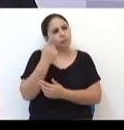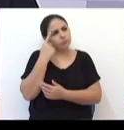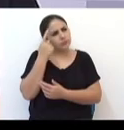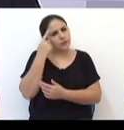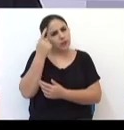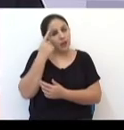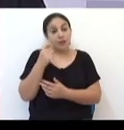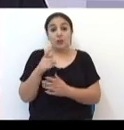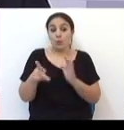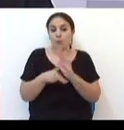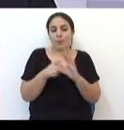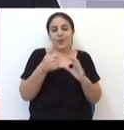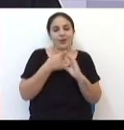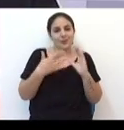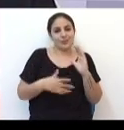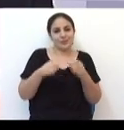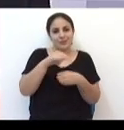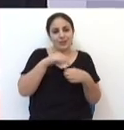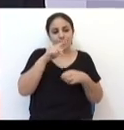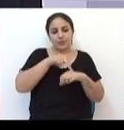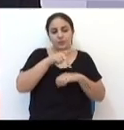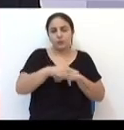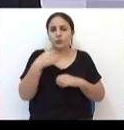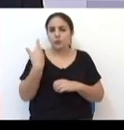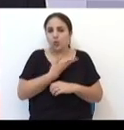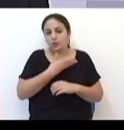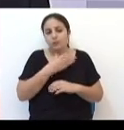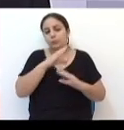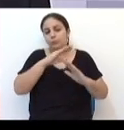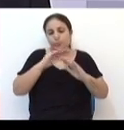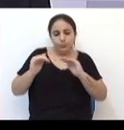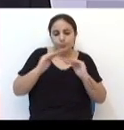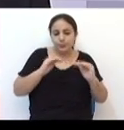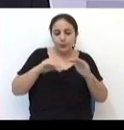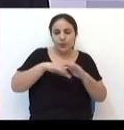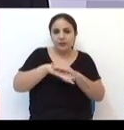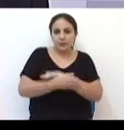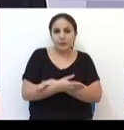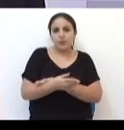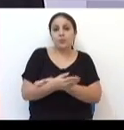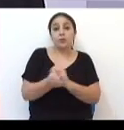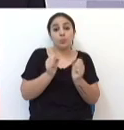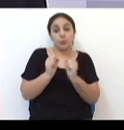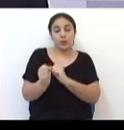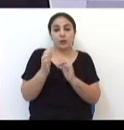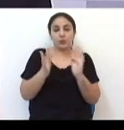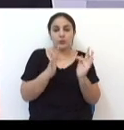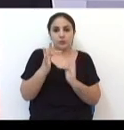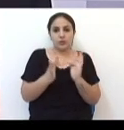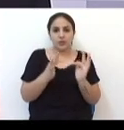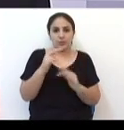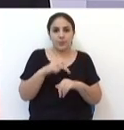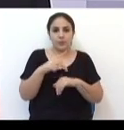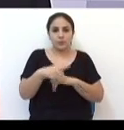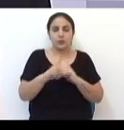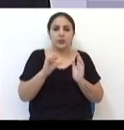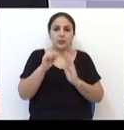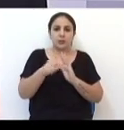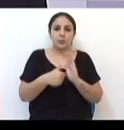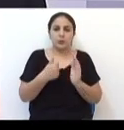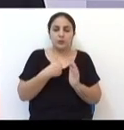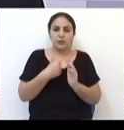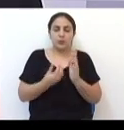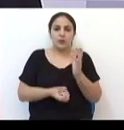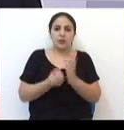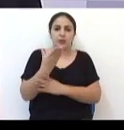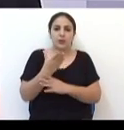muitas características da cidade de Passo Fundo, mas a gente tirou algumas coisas que poderiam funcionar em Passo Fundo. E depois eu